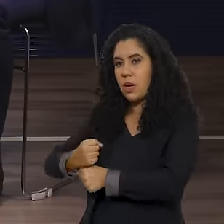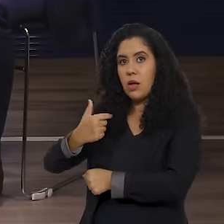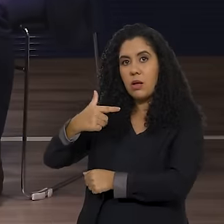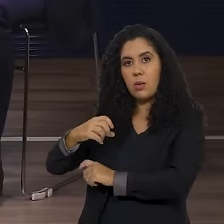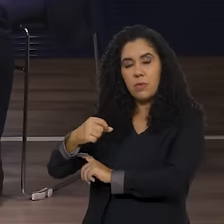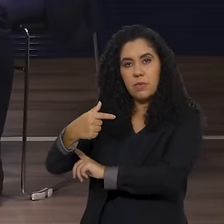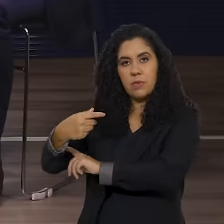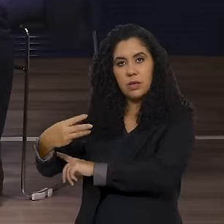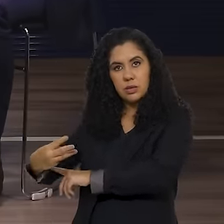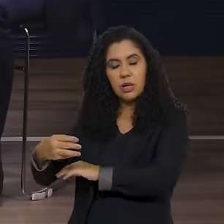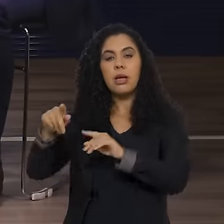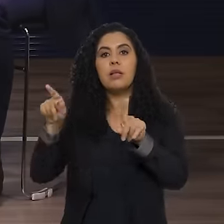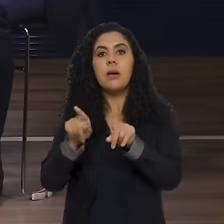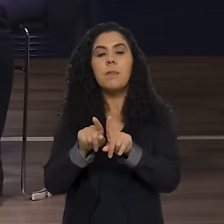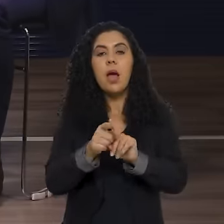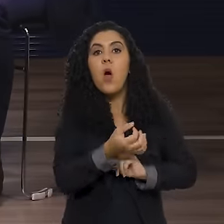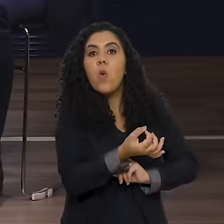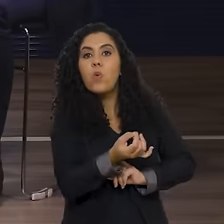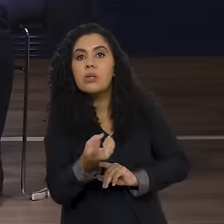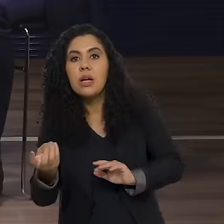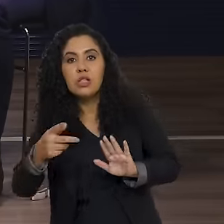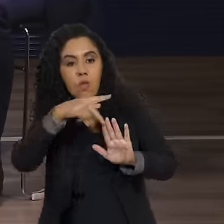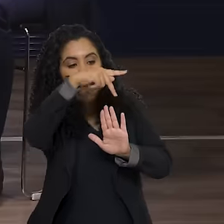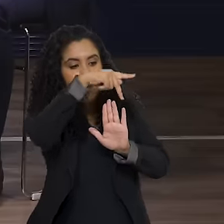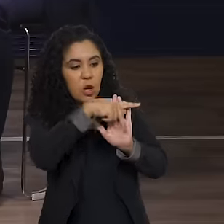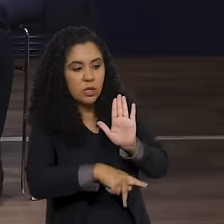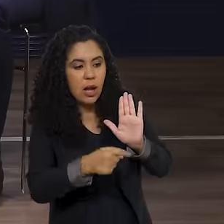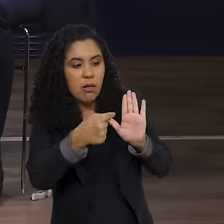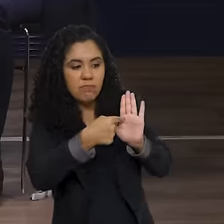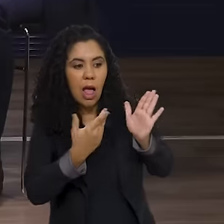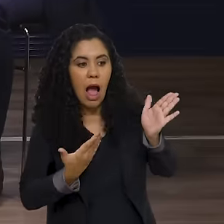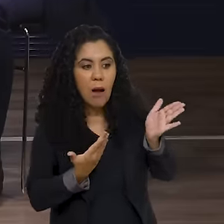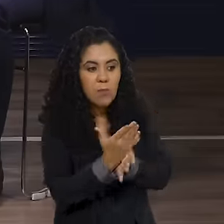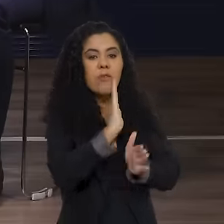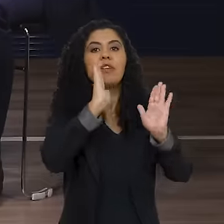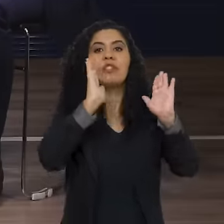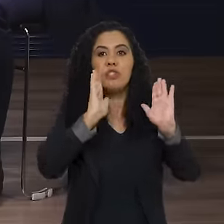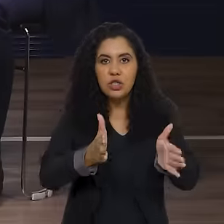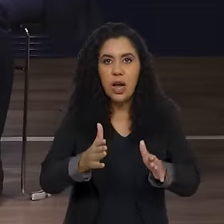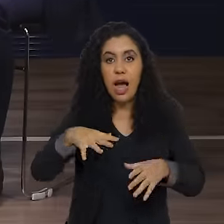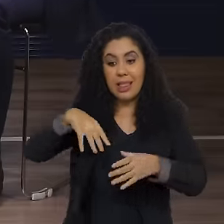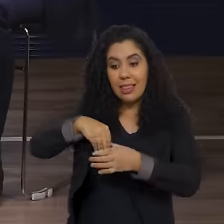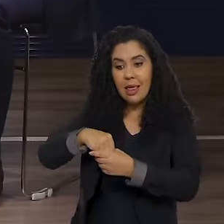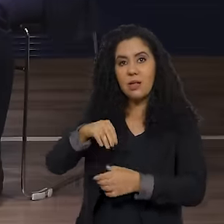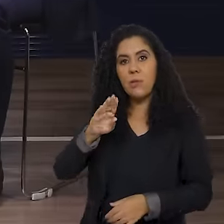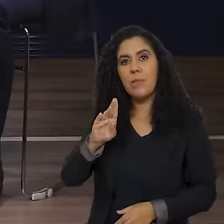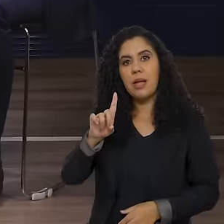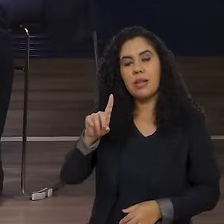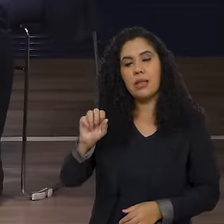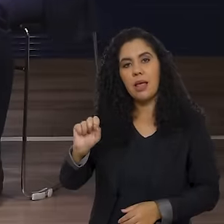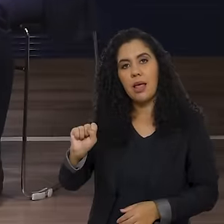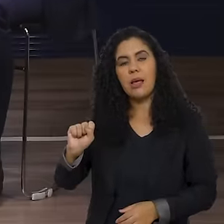passado. E o número de projetos aprovados no BNDES cresceu